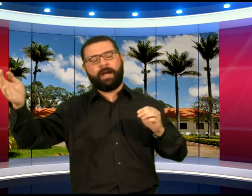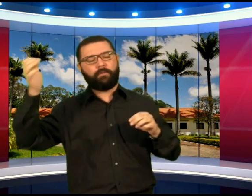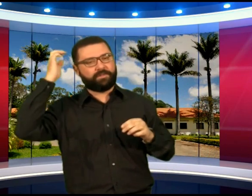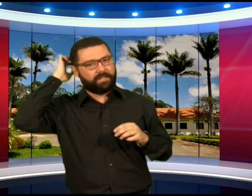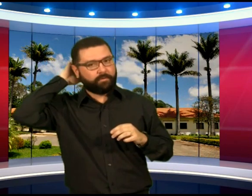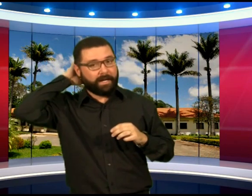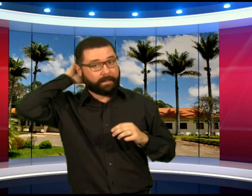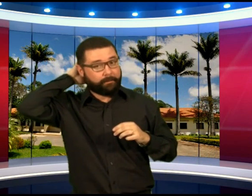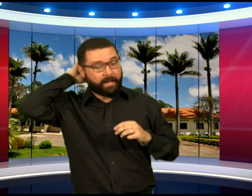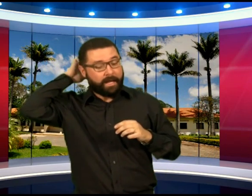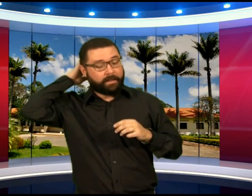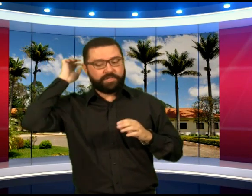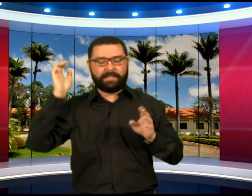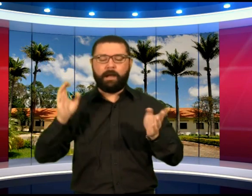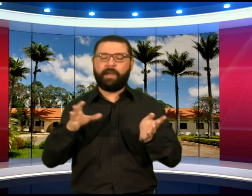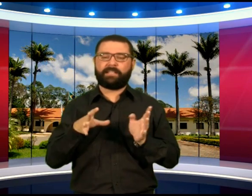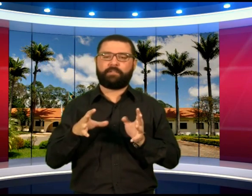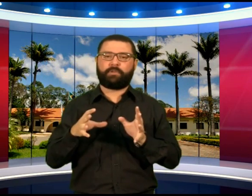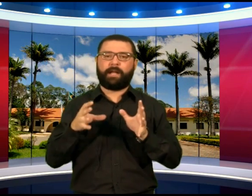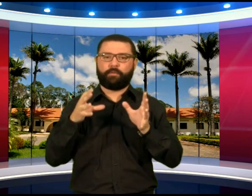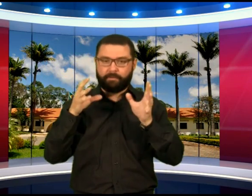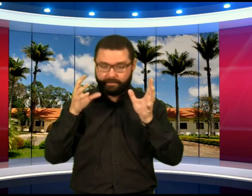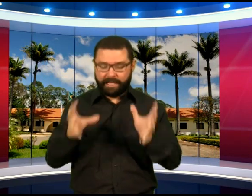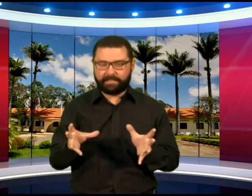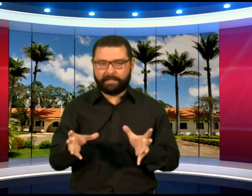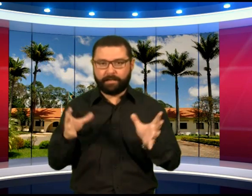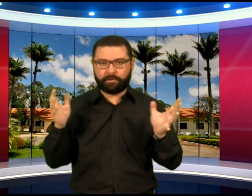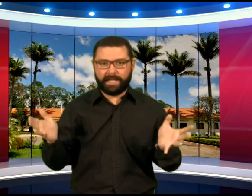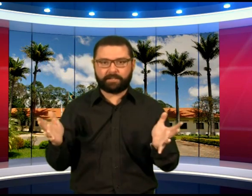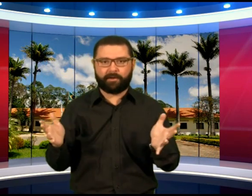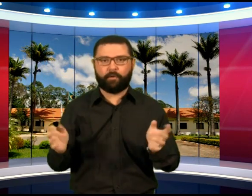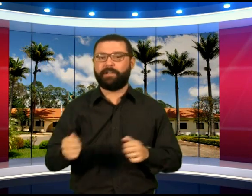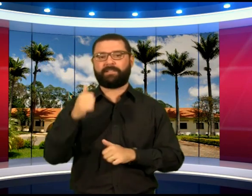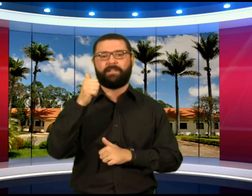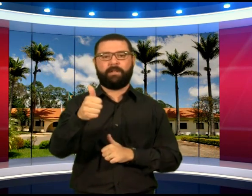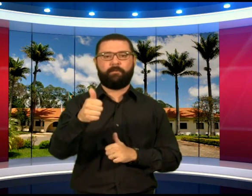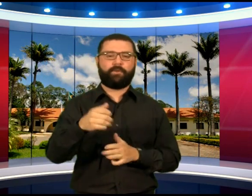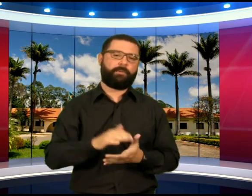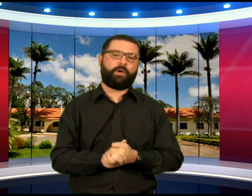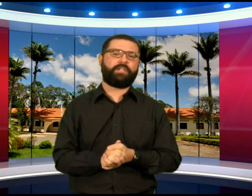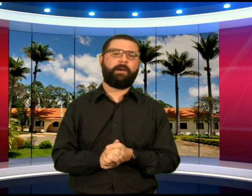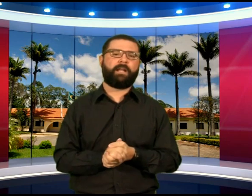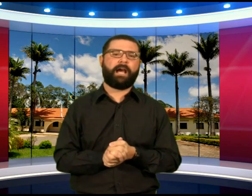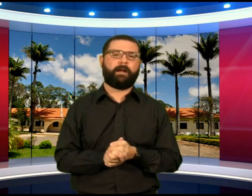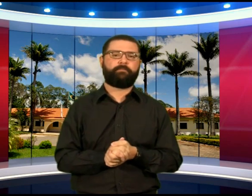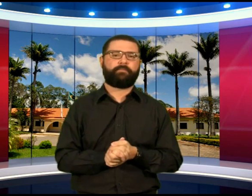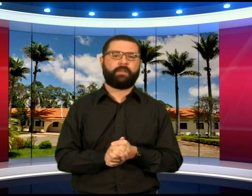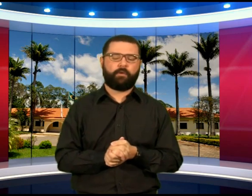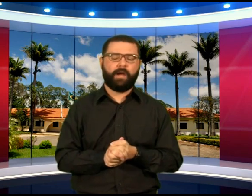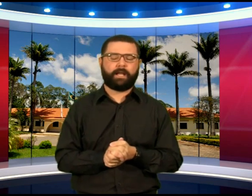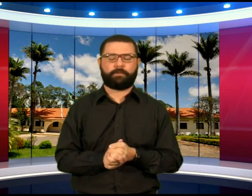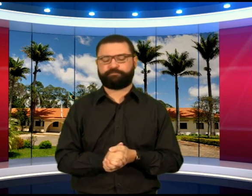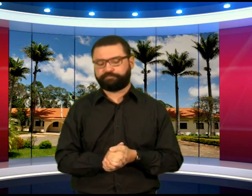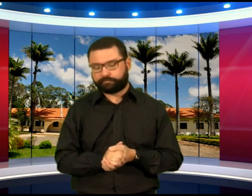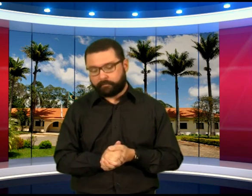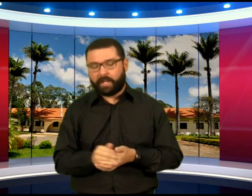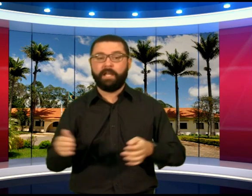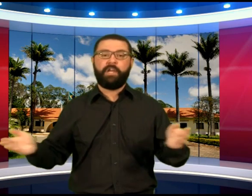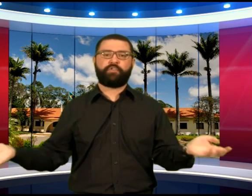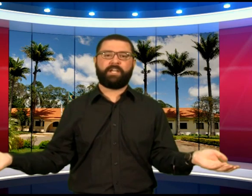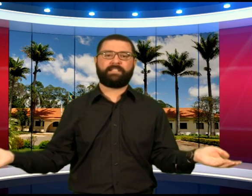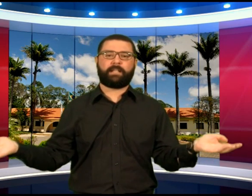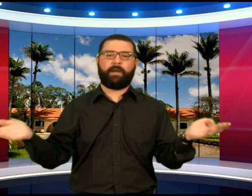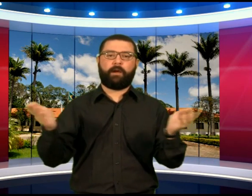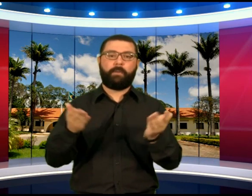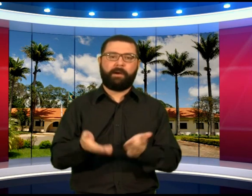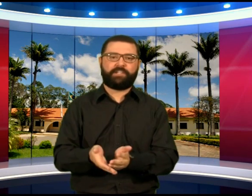hectare a 440. Então se deu esse resultado dentro desses valores, você pode ir lá aplicar, tá correto.